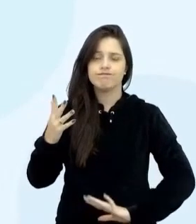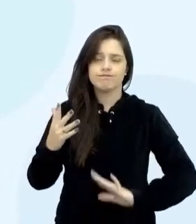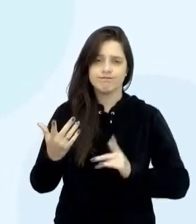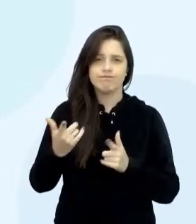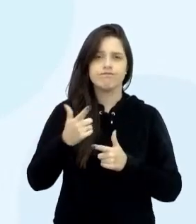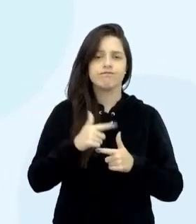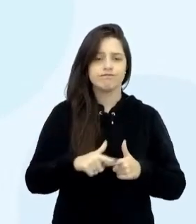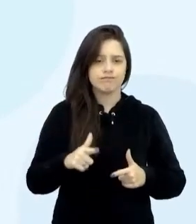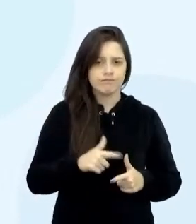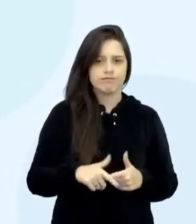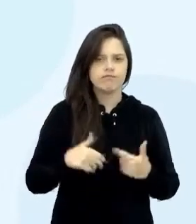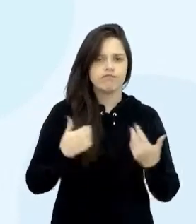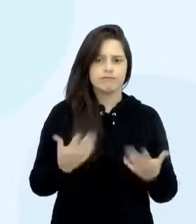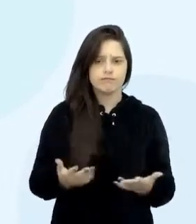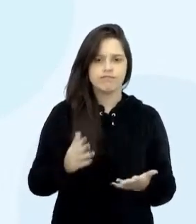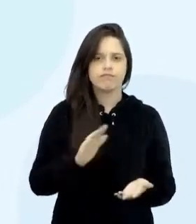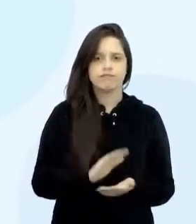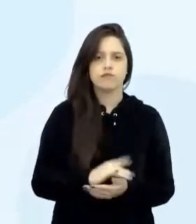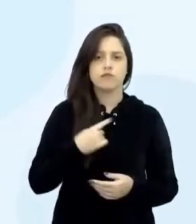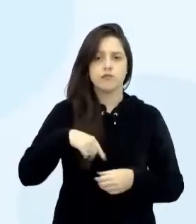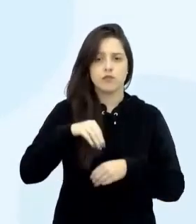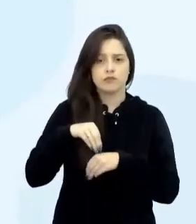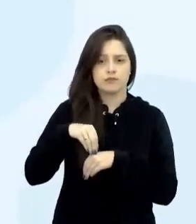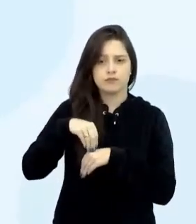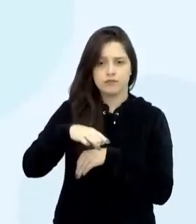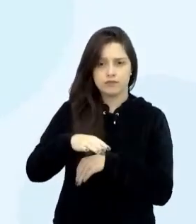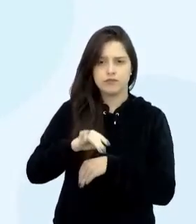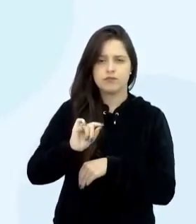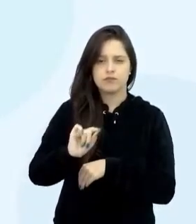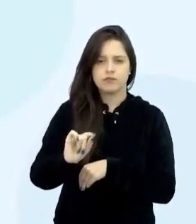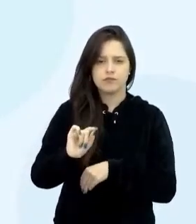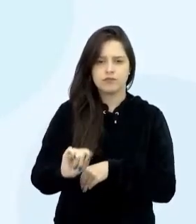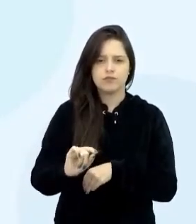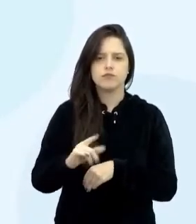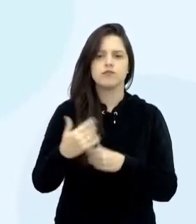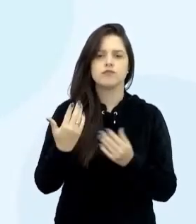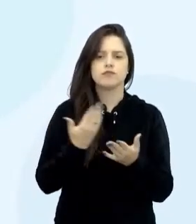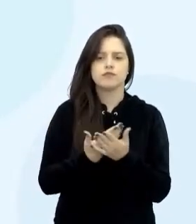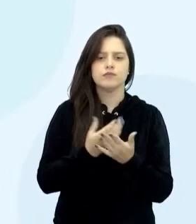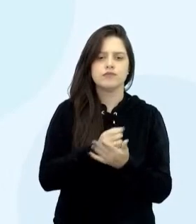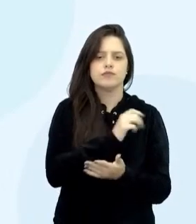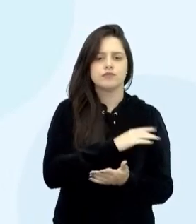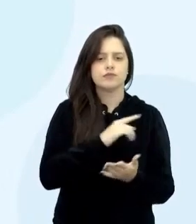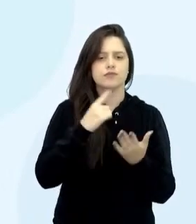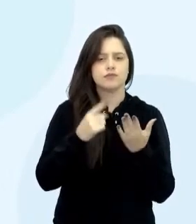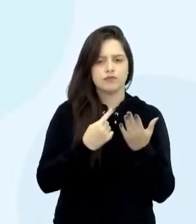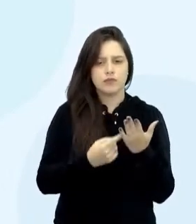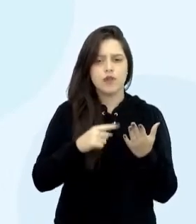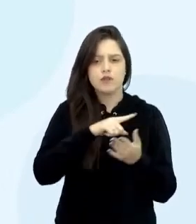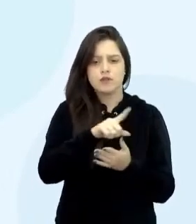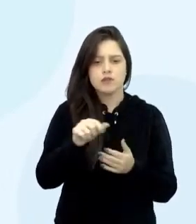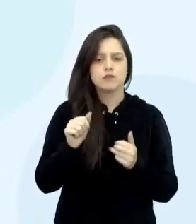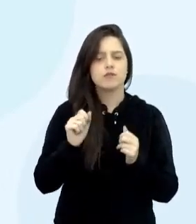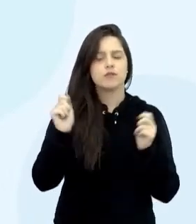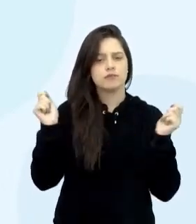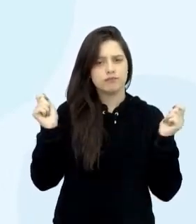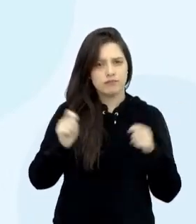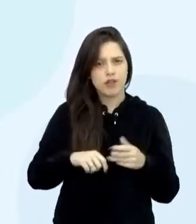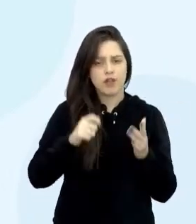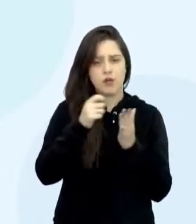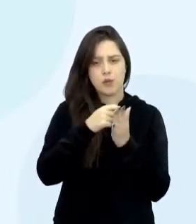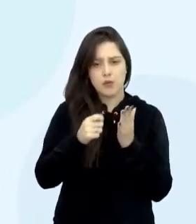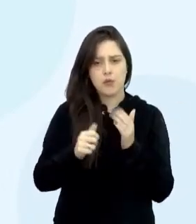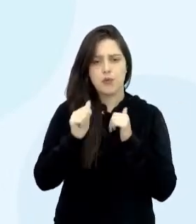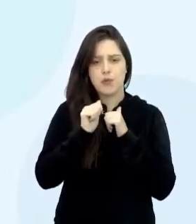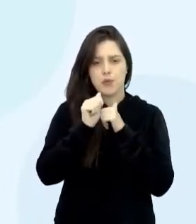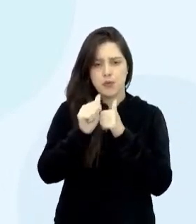a esse assunto, tá bem? Então sugerimos que os estudantes tenham o seu diário de bordo aí em mãos para que vocês possam então registrar e acompanhar as